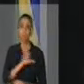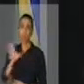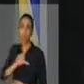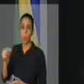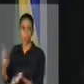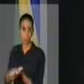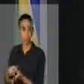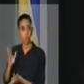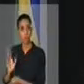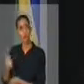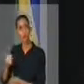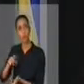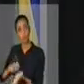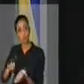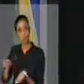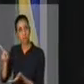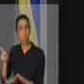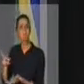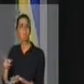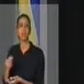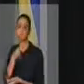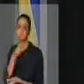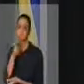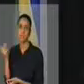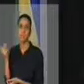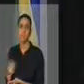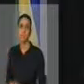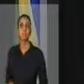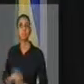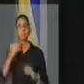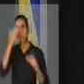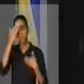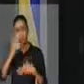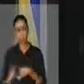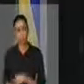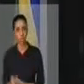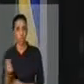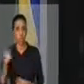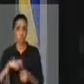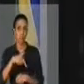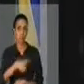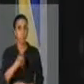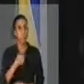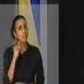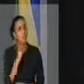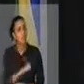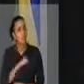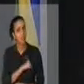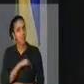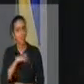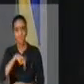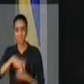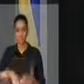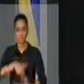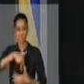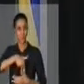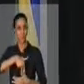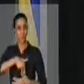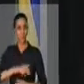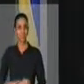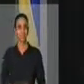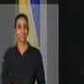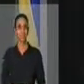já marcada para 11 horas, mas agradeço muito a oportunidade de voltar aqui, porque estava com uma saudade danada dessa tribuna, e